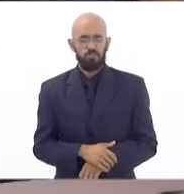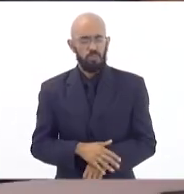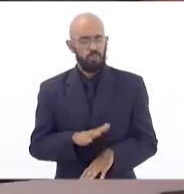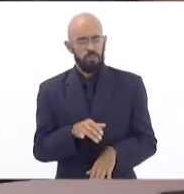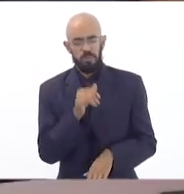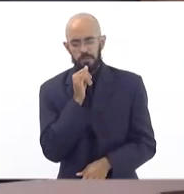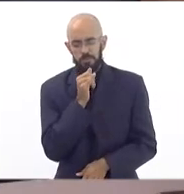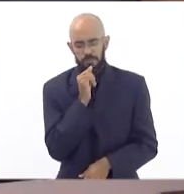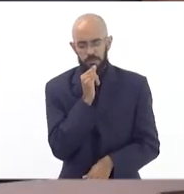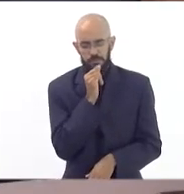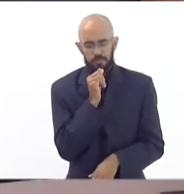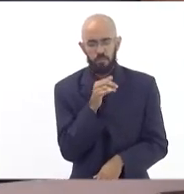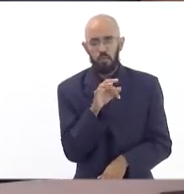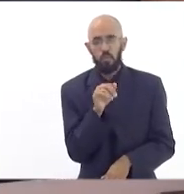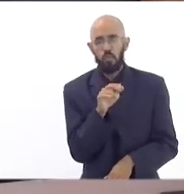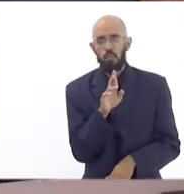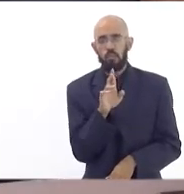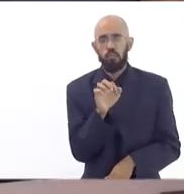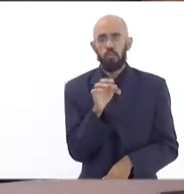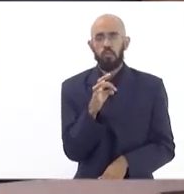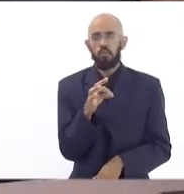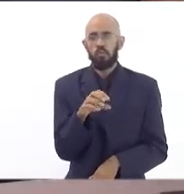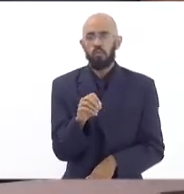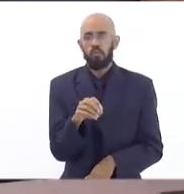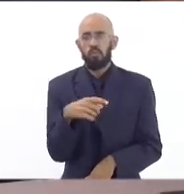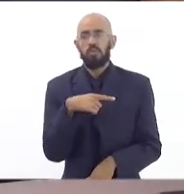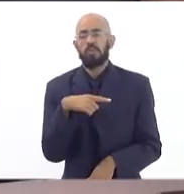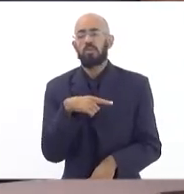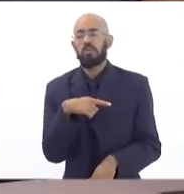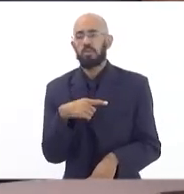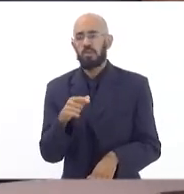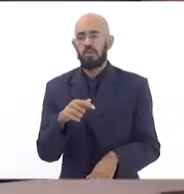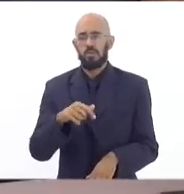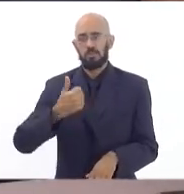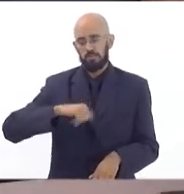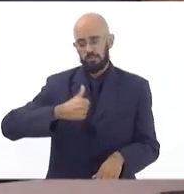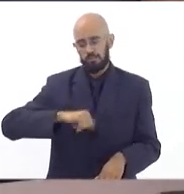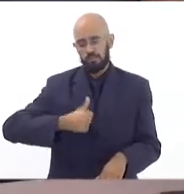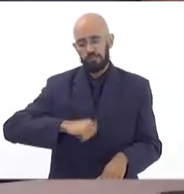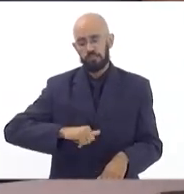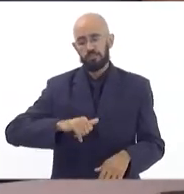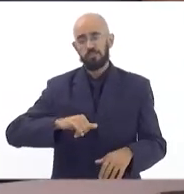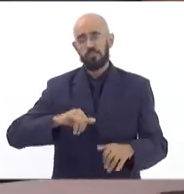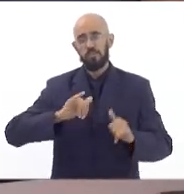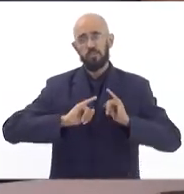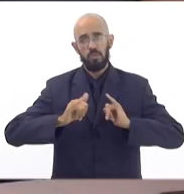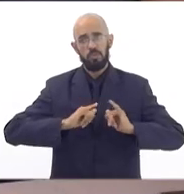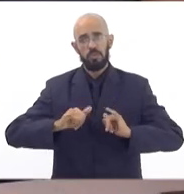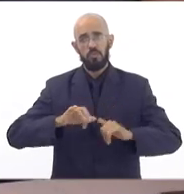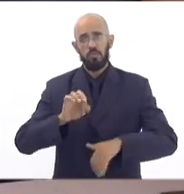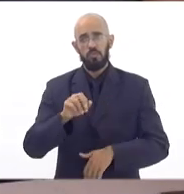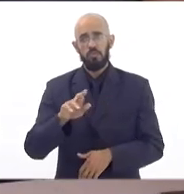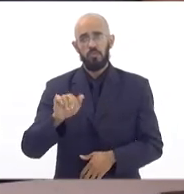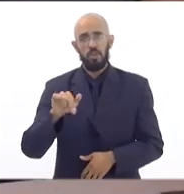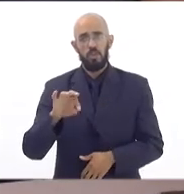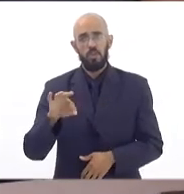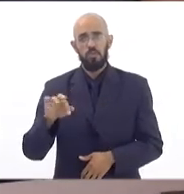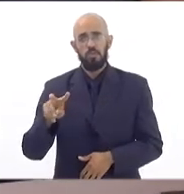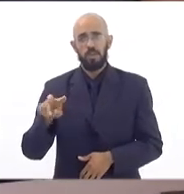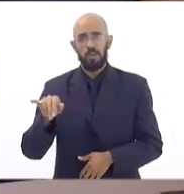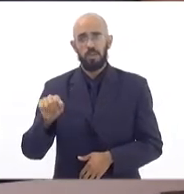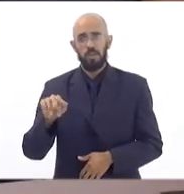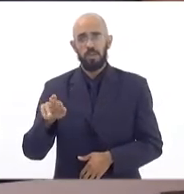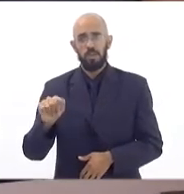um furto é que tenha na sua qualificadora de informação Ferroviária já para a gente já passa seu dado coletado